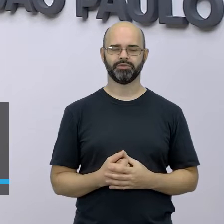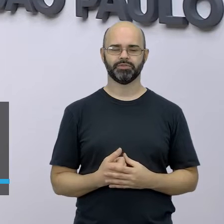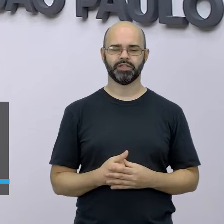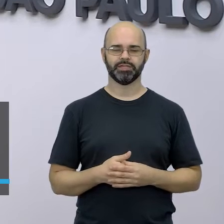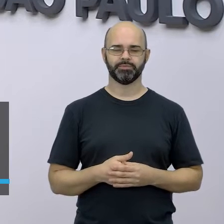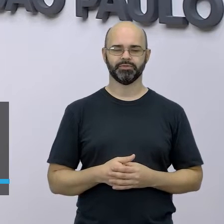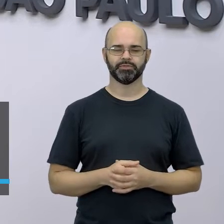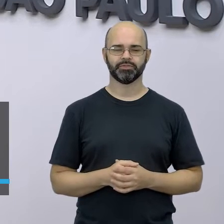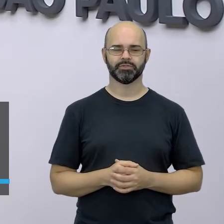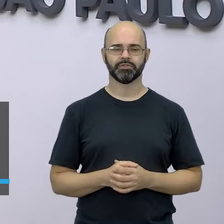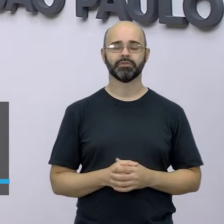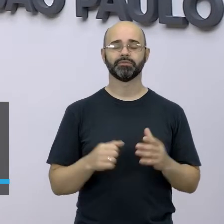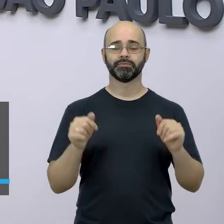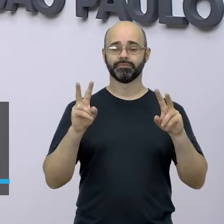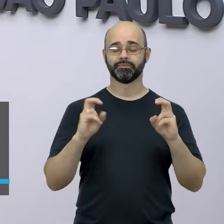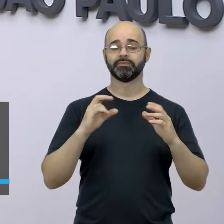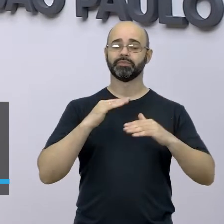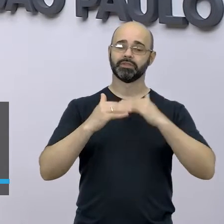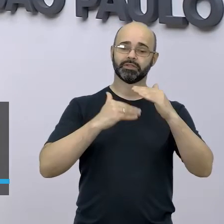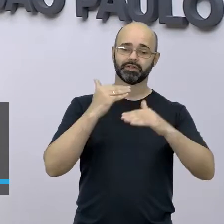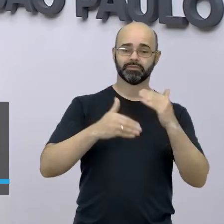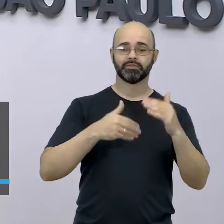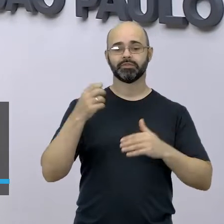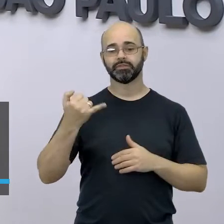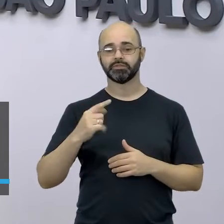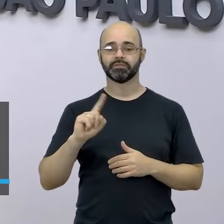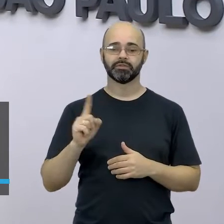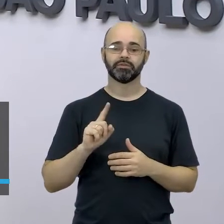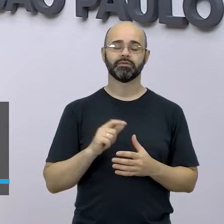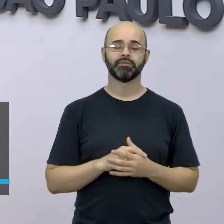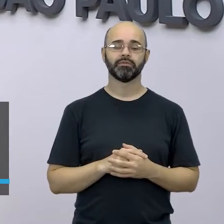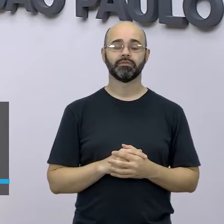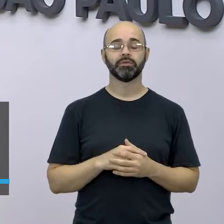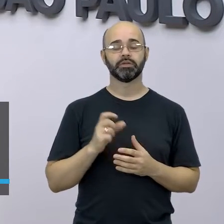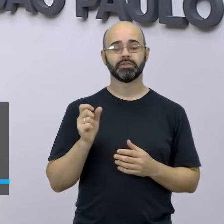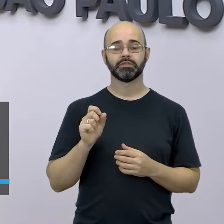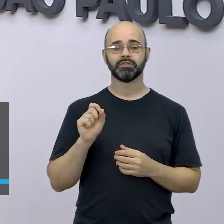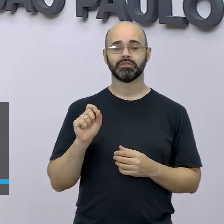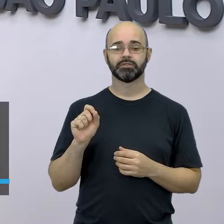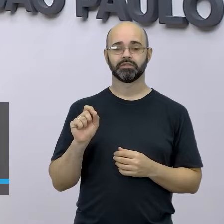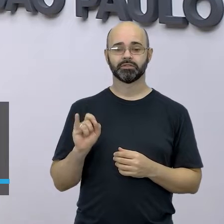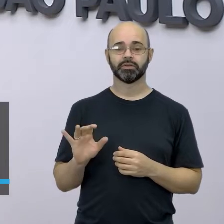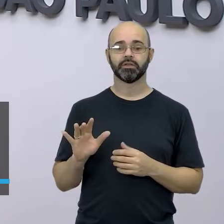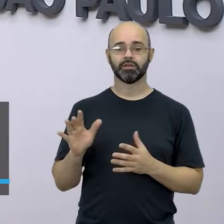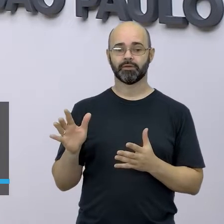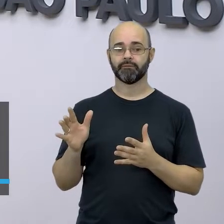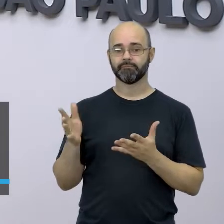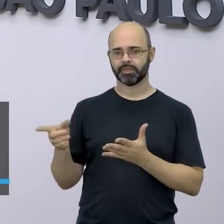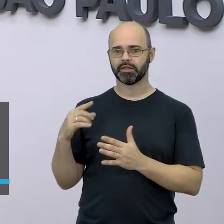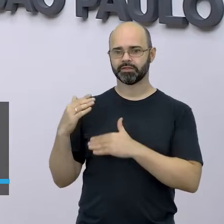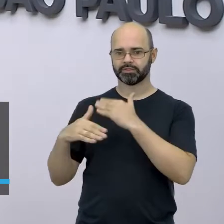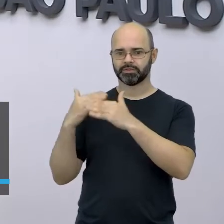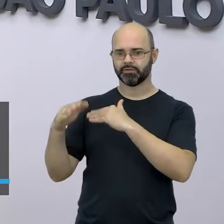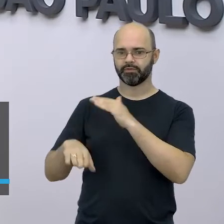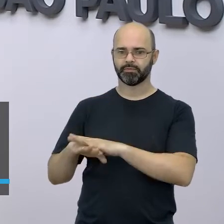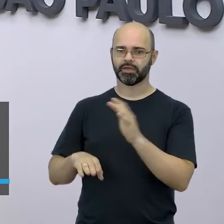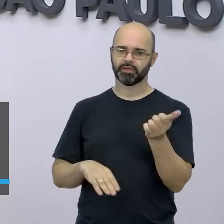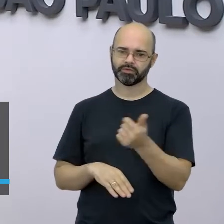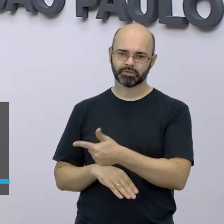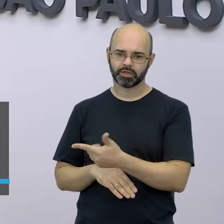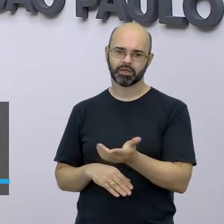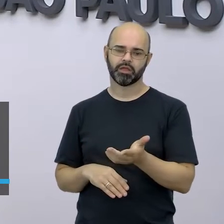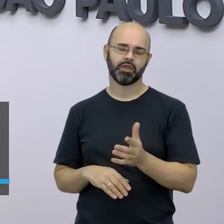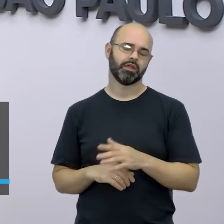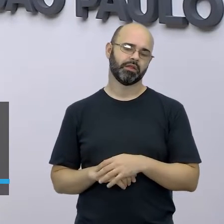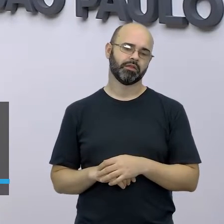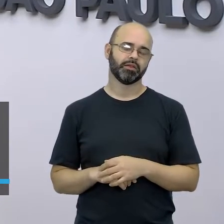se um país ele é desenvolvido ou não, se ele tem uma economia, enfim, mais desenvolvida que a outra, segundo esses critérios